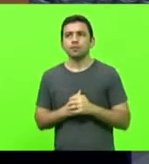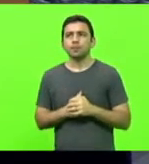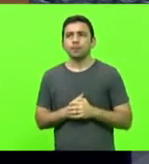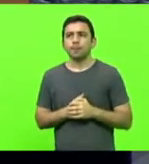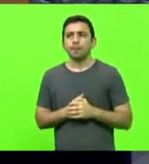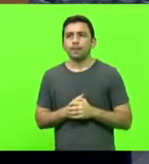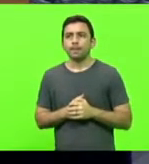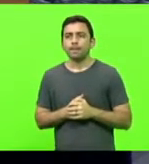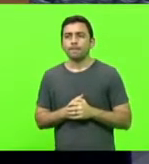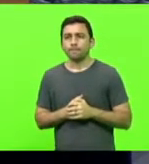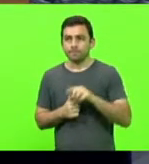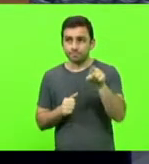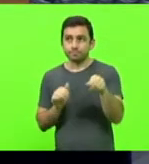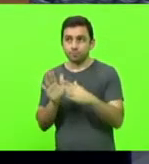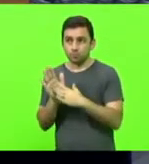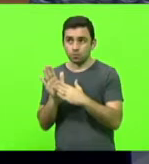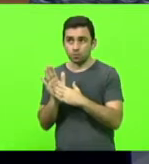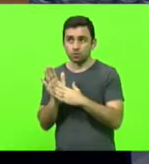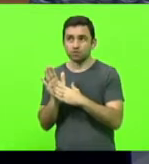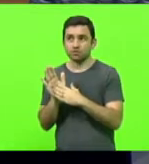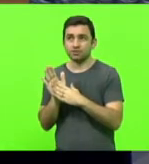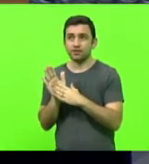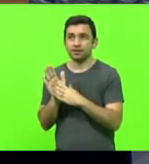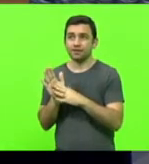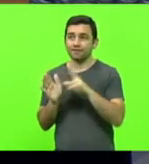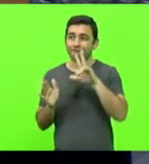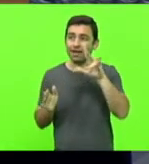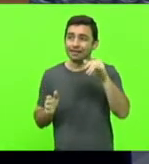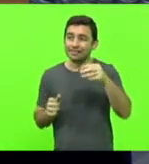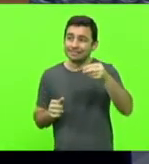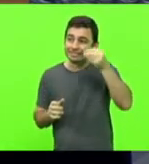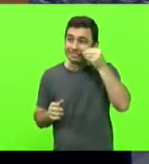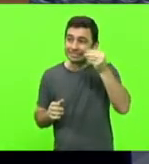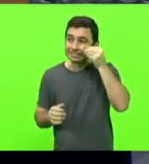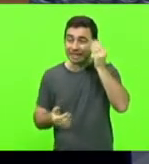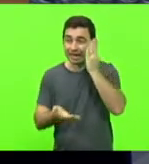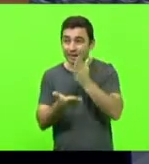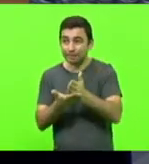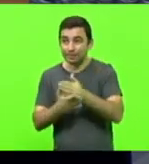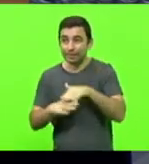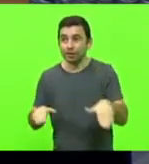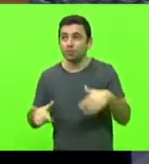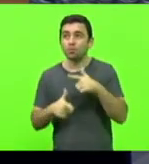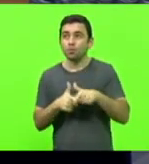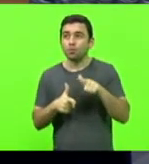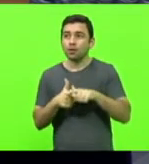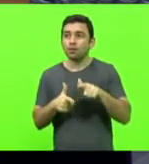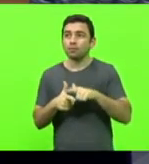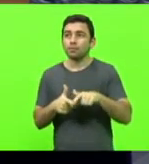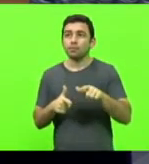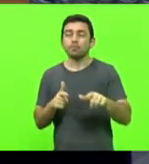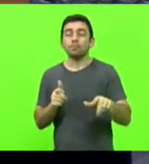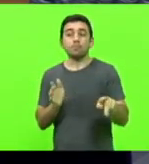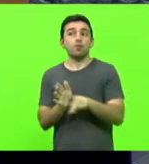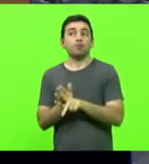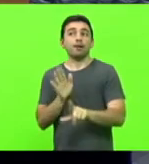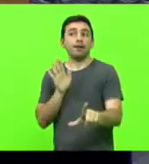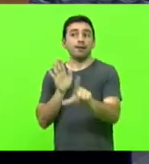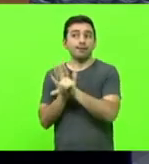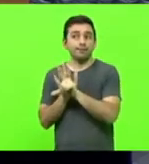essa sua proposição agora que vai tentar acabar com os problemas que não foi a legislação que propôs, que foi